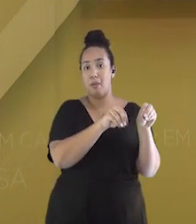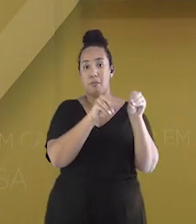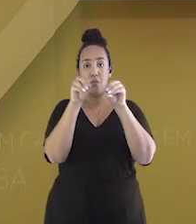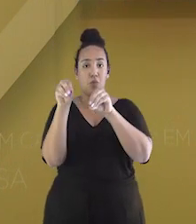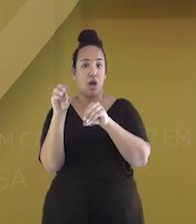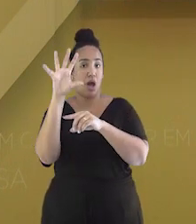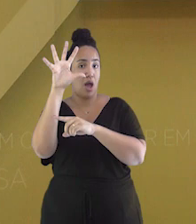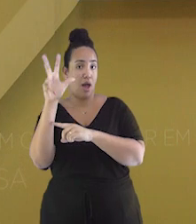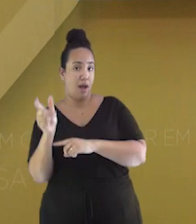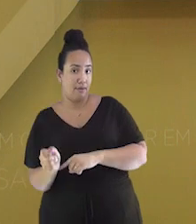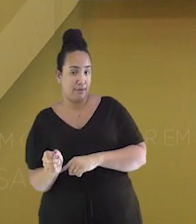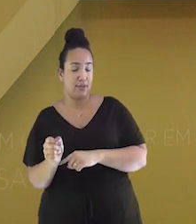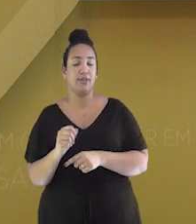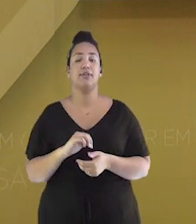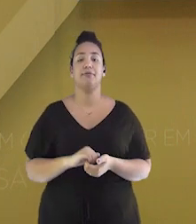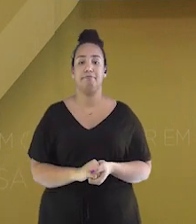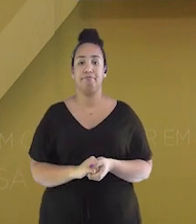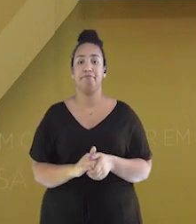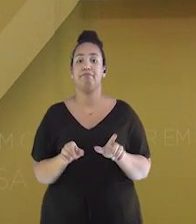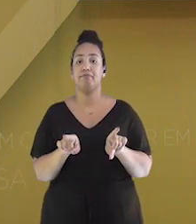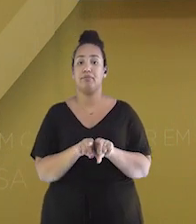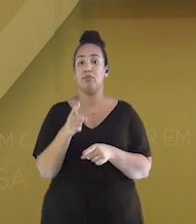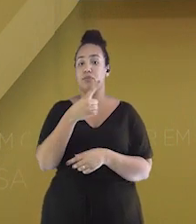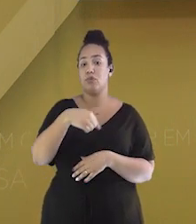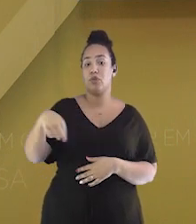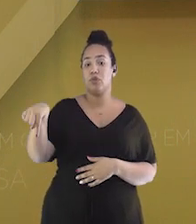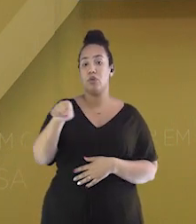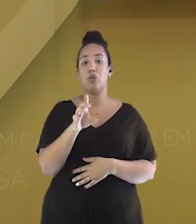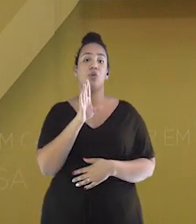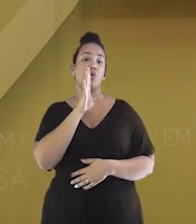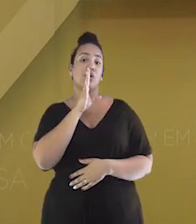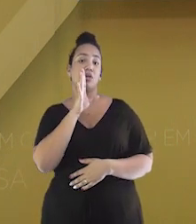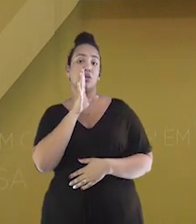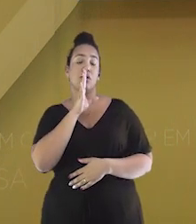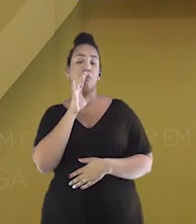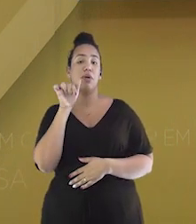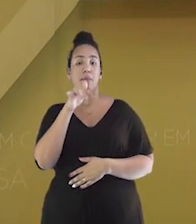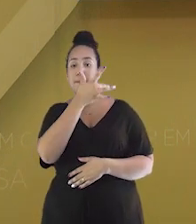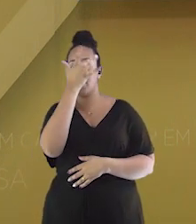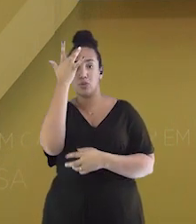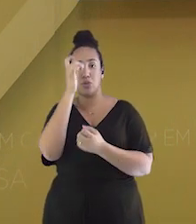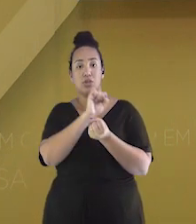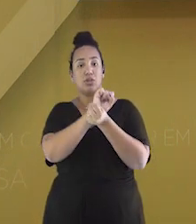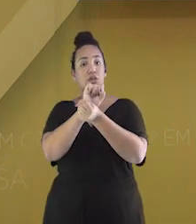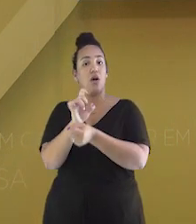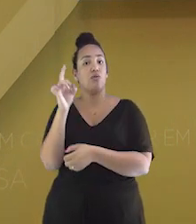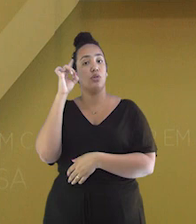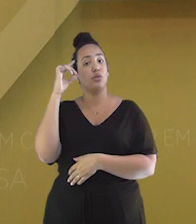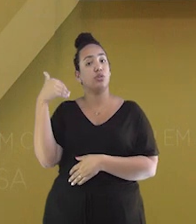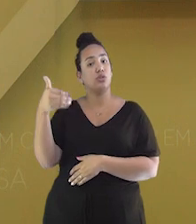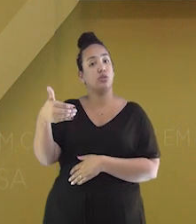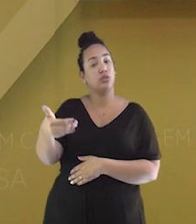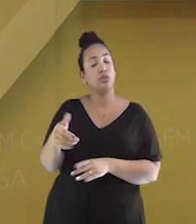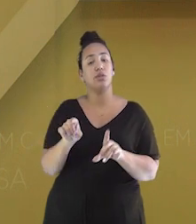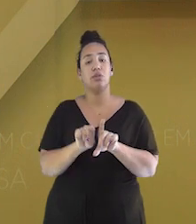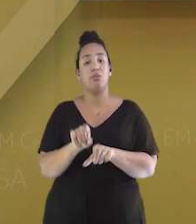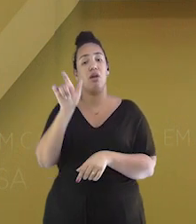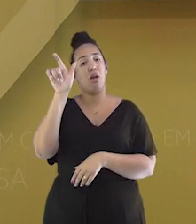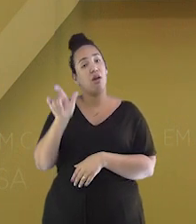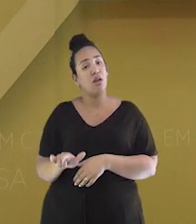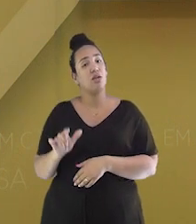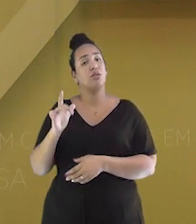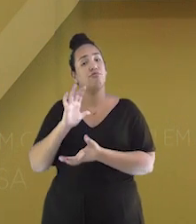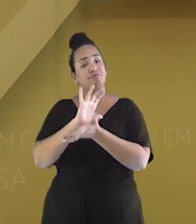para o Brasil. Conhecemos o cotidiano dos escravizados, a desumanização cultural e ética que eles